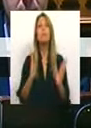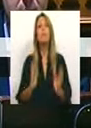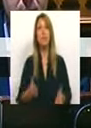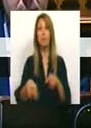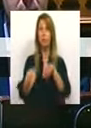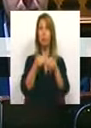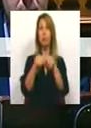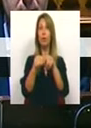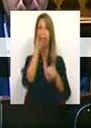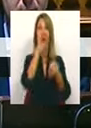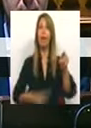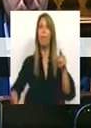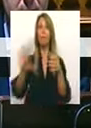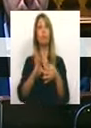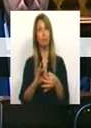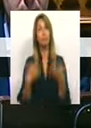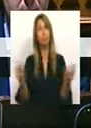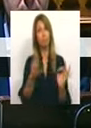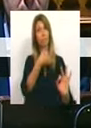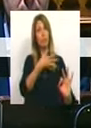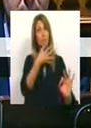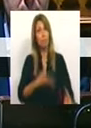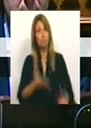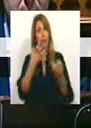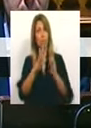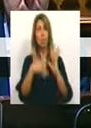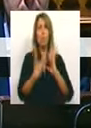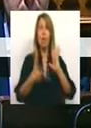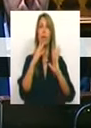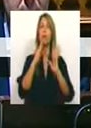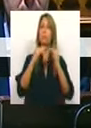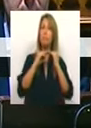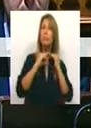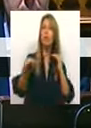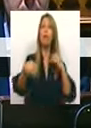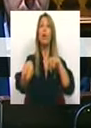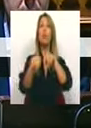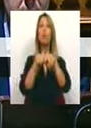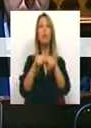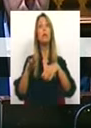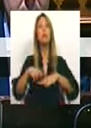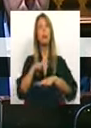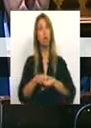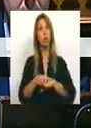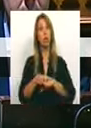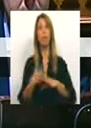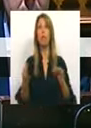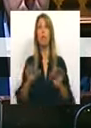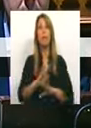ambiente, tudo isto desejavelmente num quadro estável do ponto de vista político e administrativo, sem